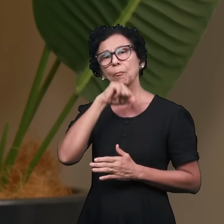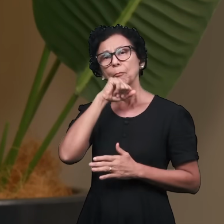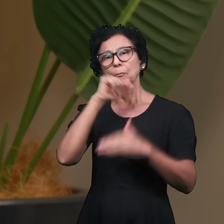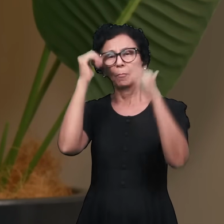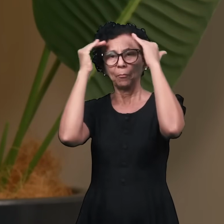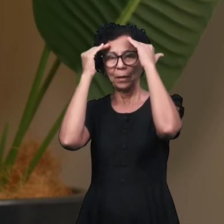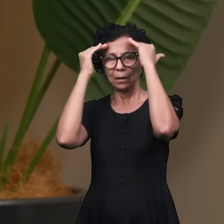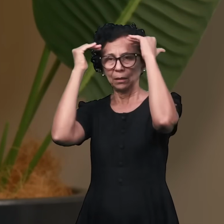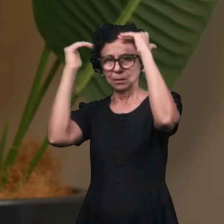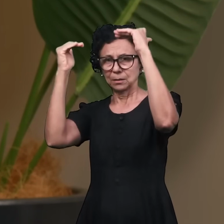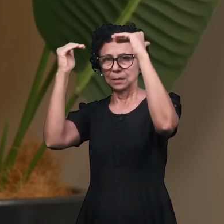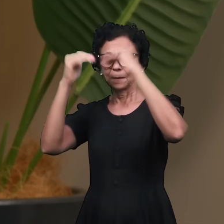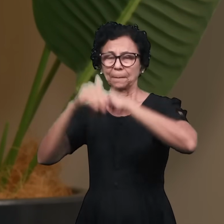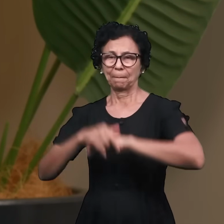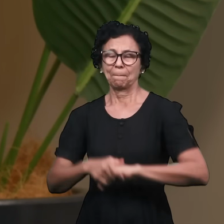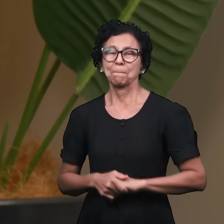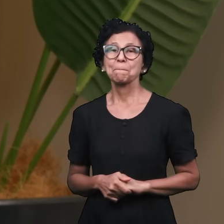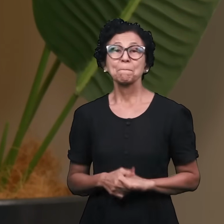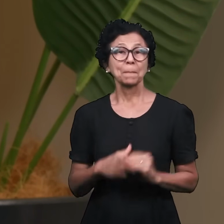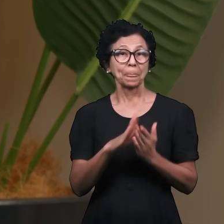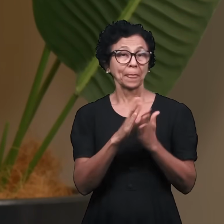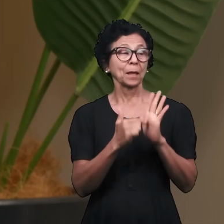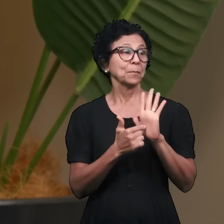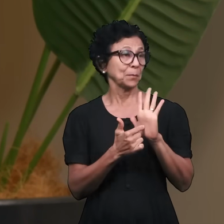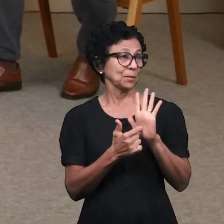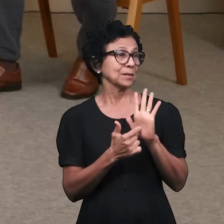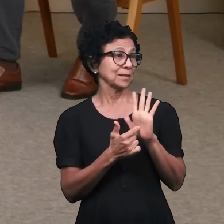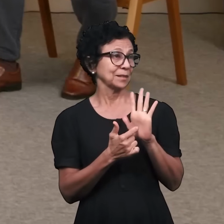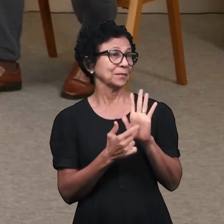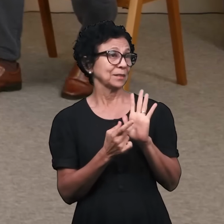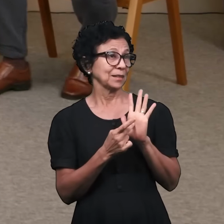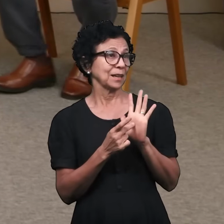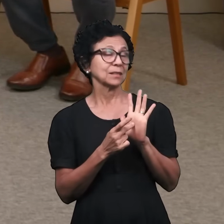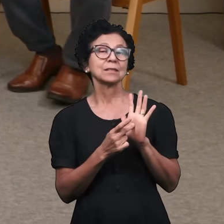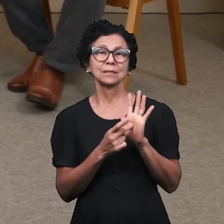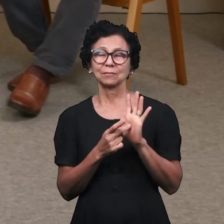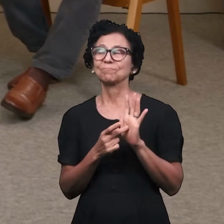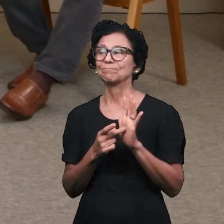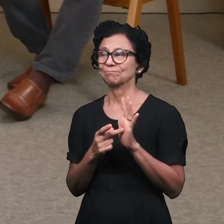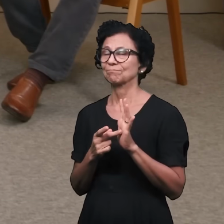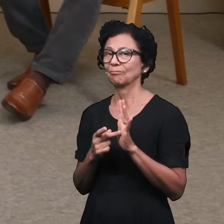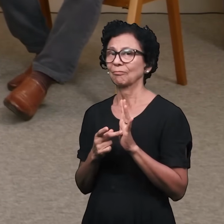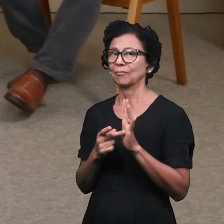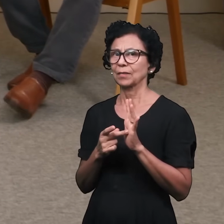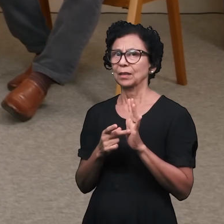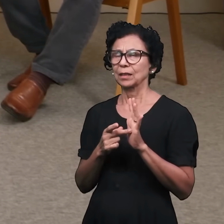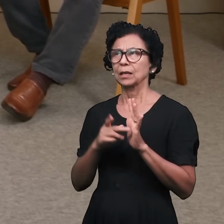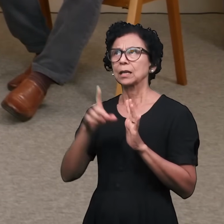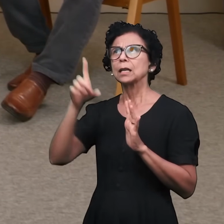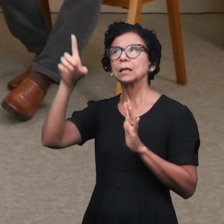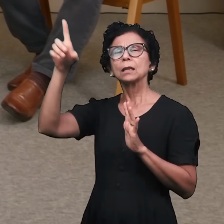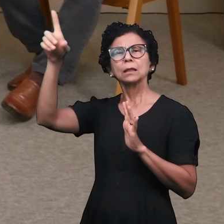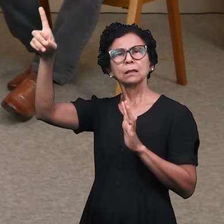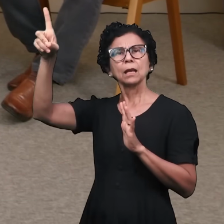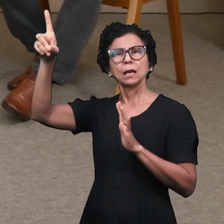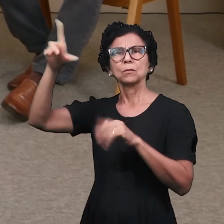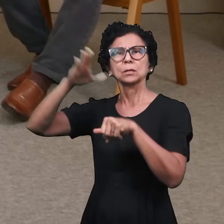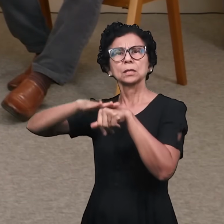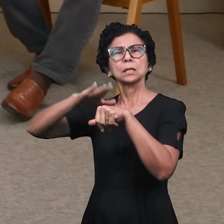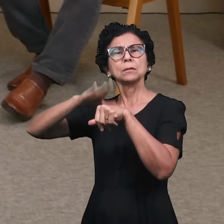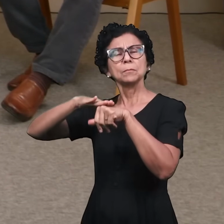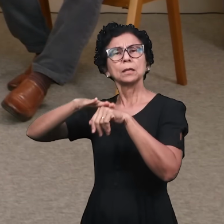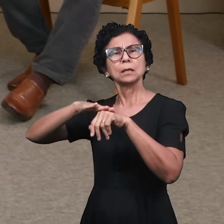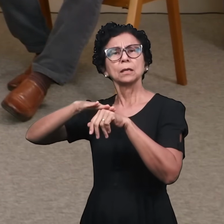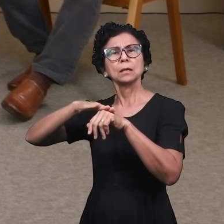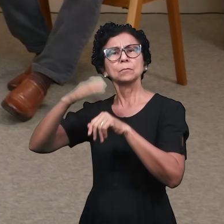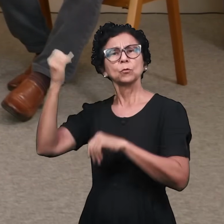Pastor Arley, é um tema que está em toda a Bíblia, não é verdade? É isso mesmo. O próprio Deus deu uma importância muito